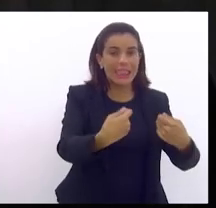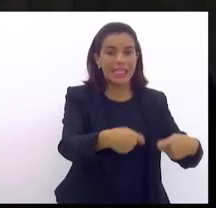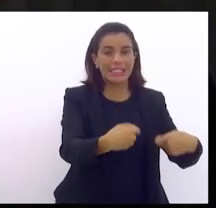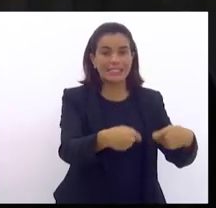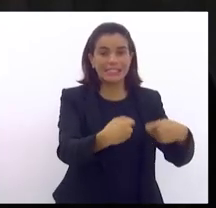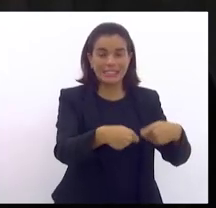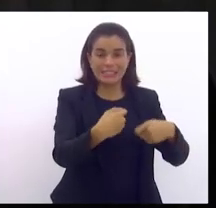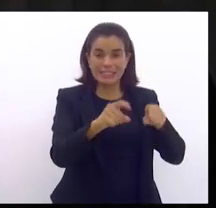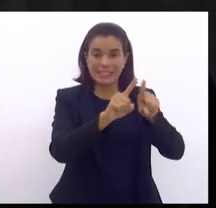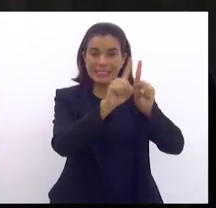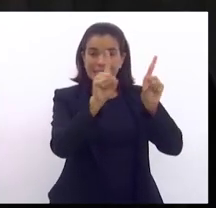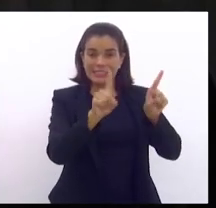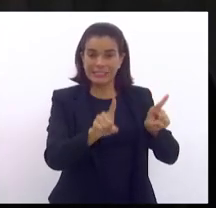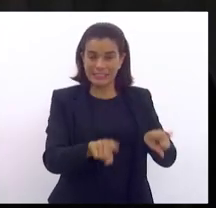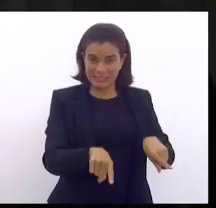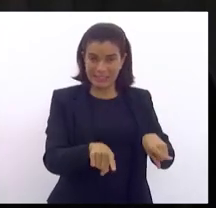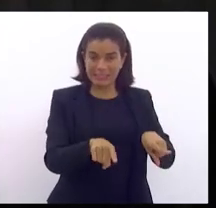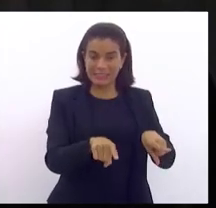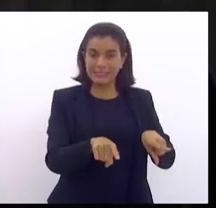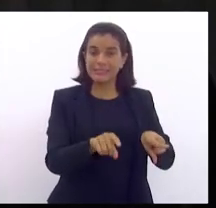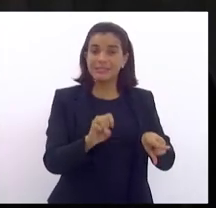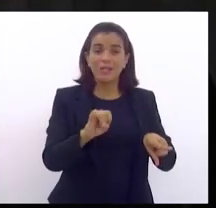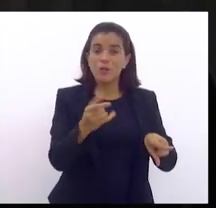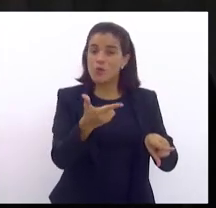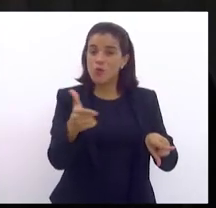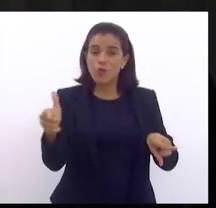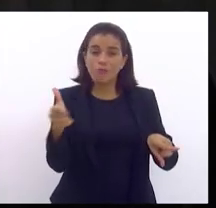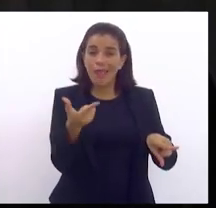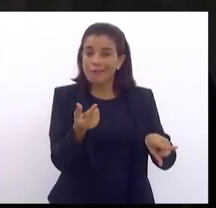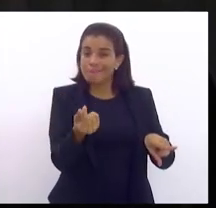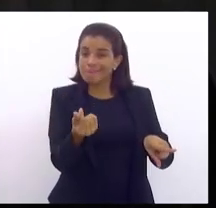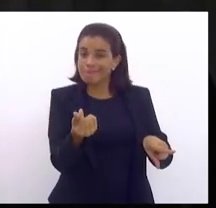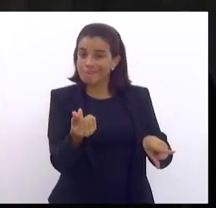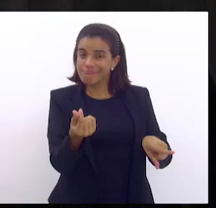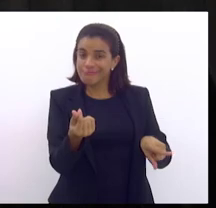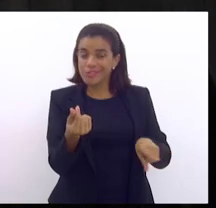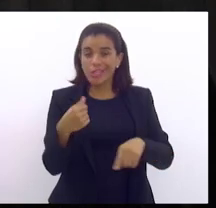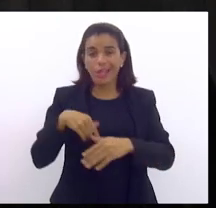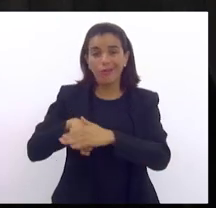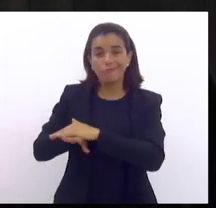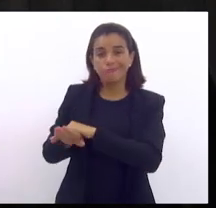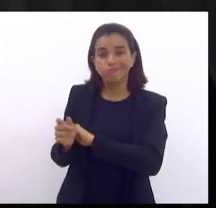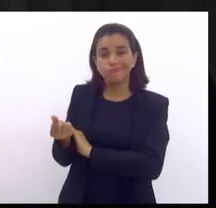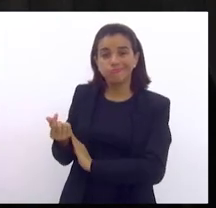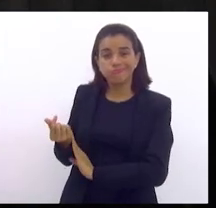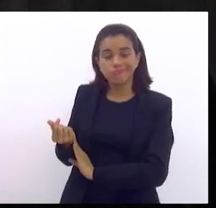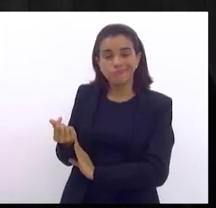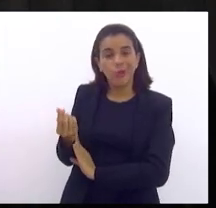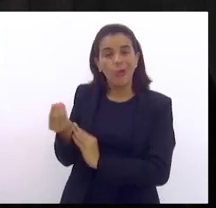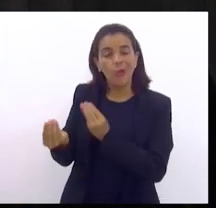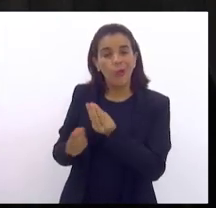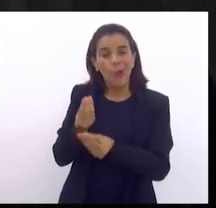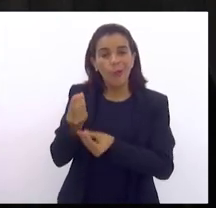do funcionarismo se não tiver recurso em caixa? Como é que você